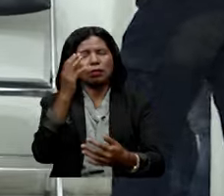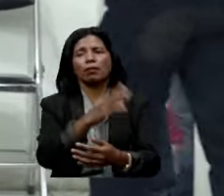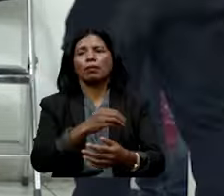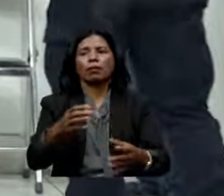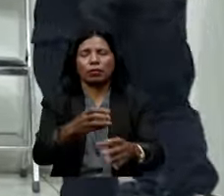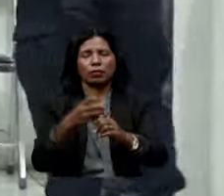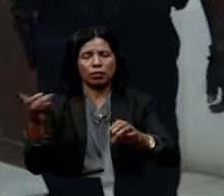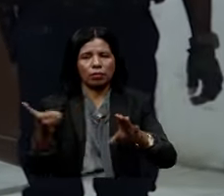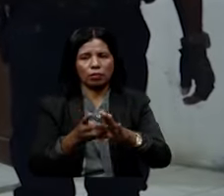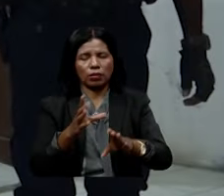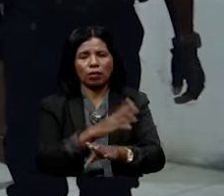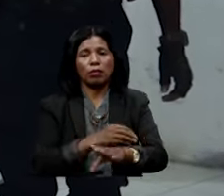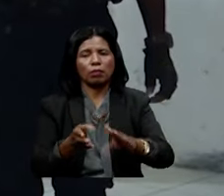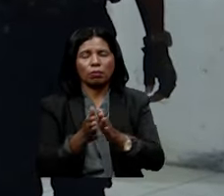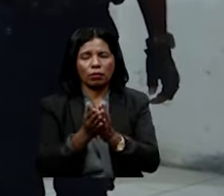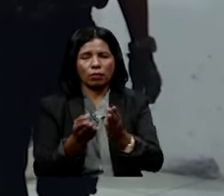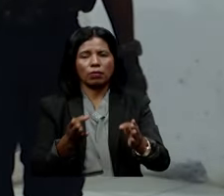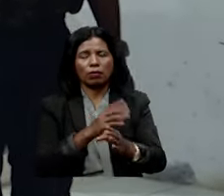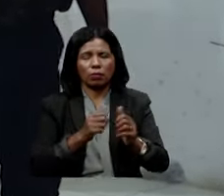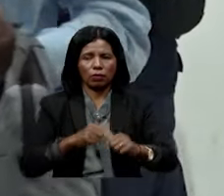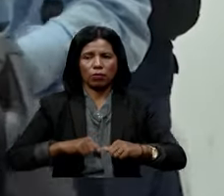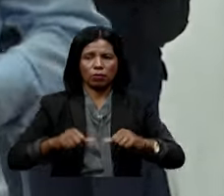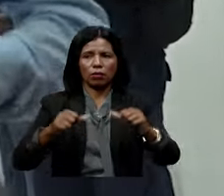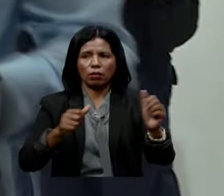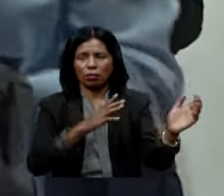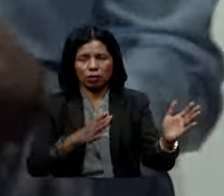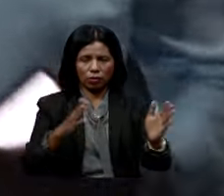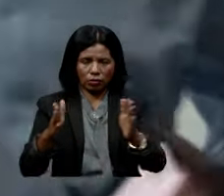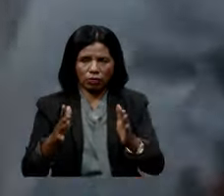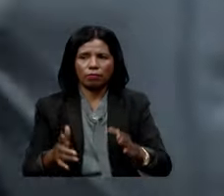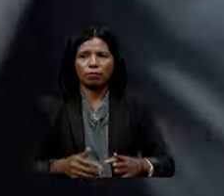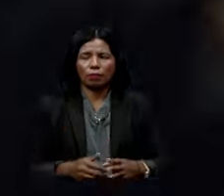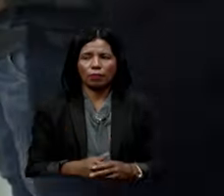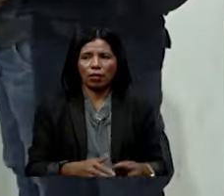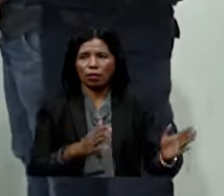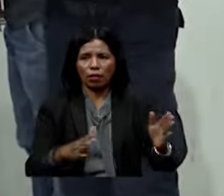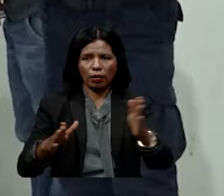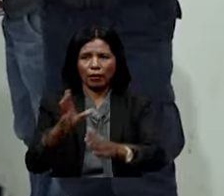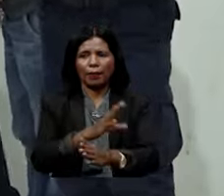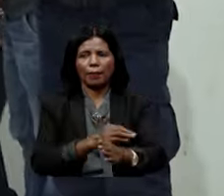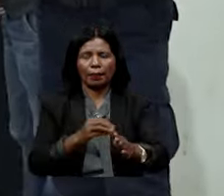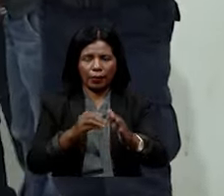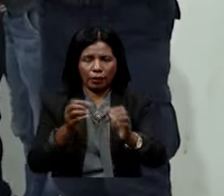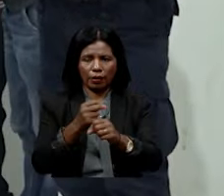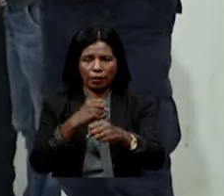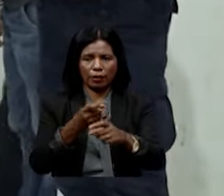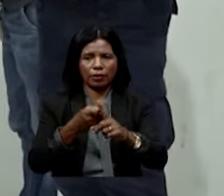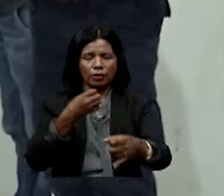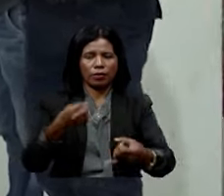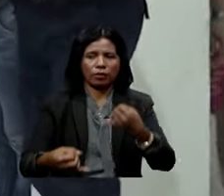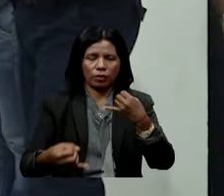nia documento no passaporte, no nebele continua processo audição. Processo audição ne preside Rússi